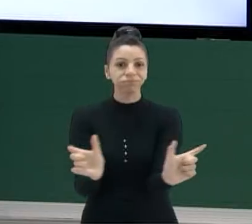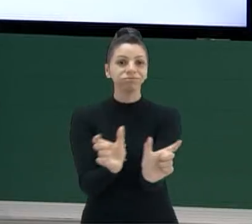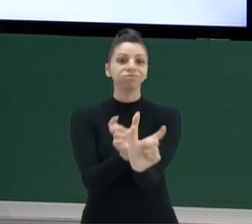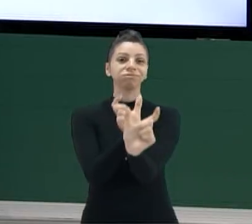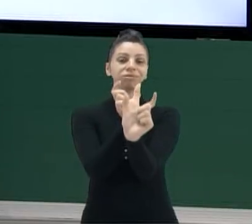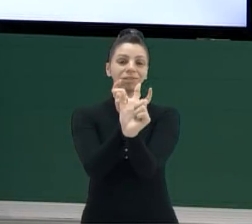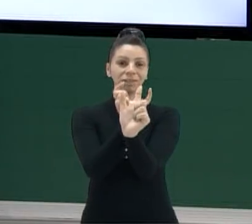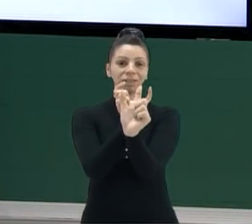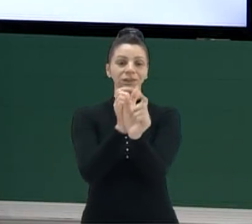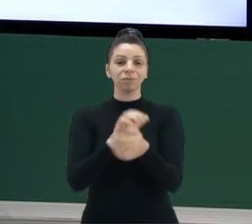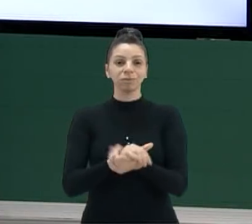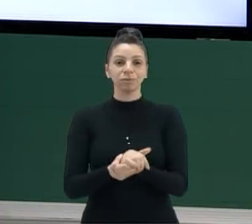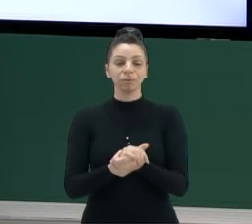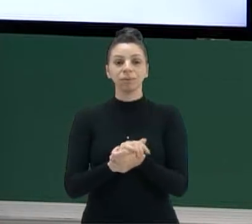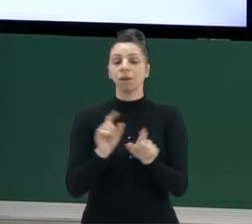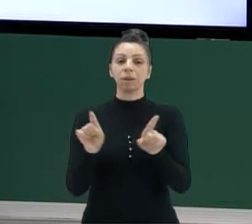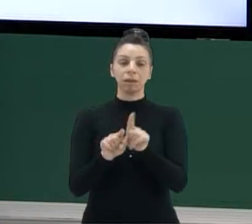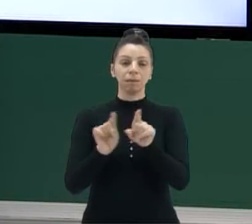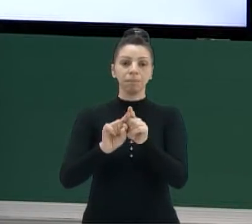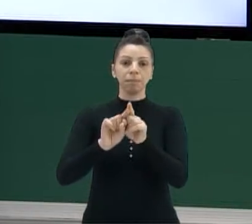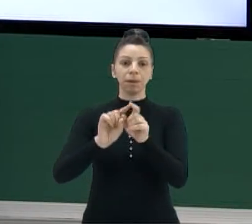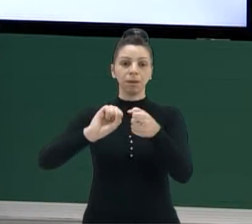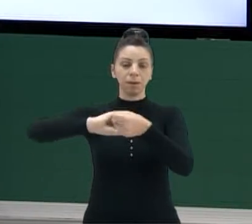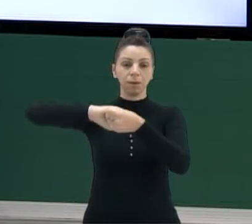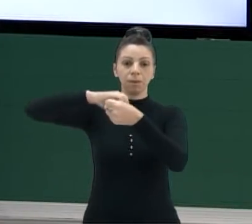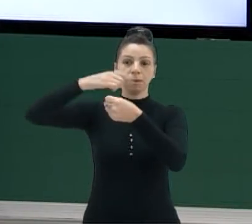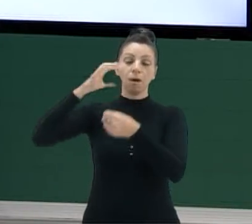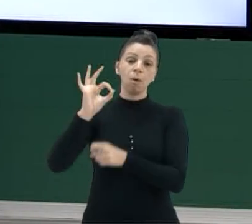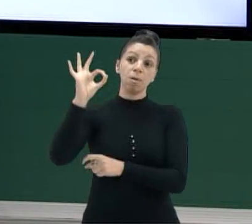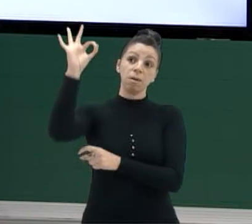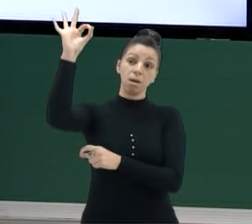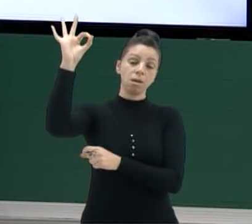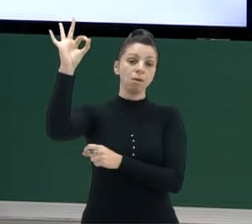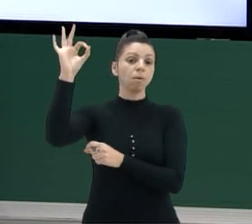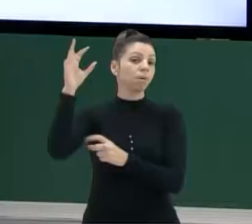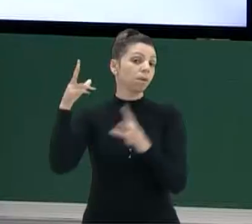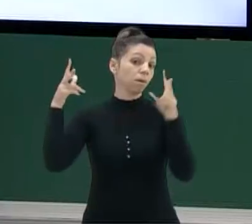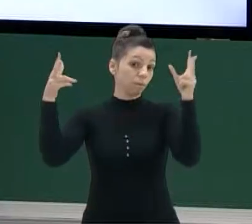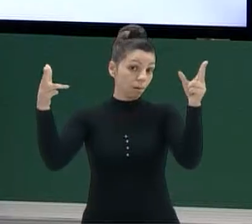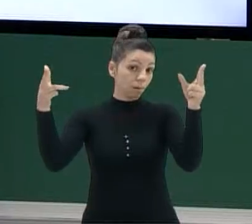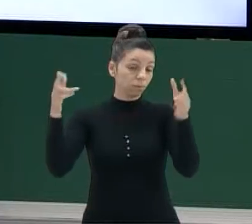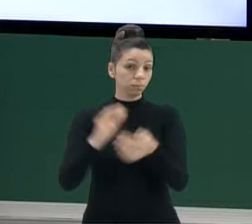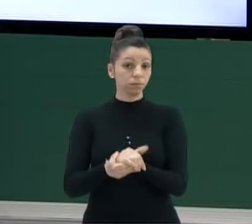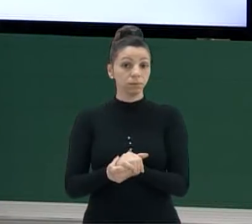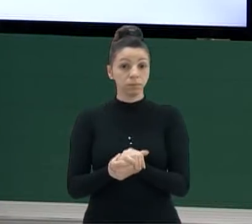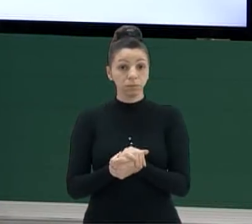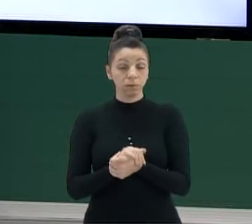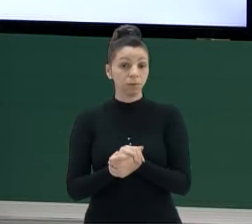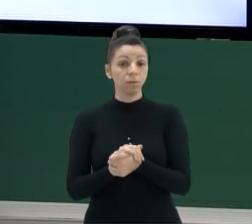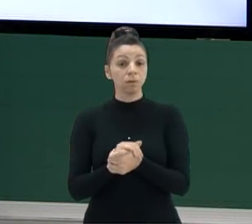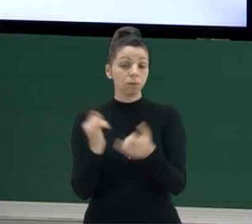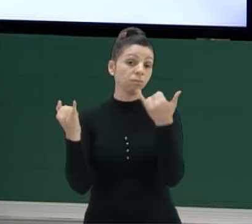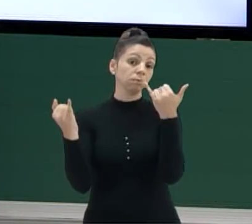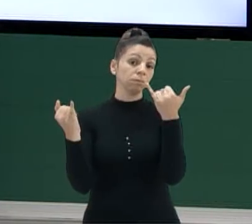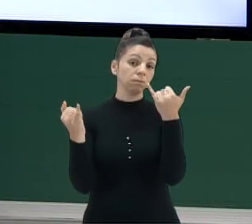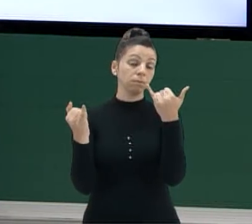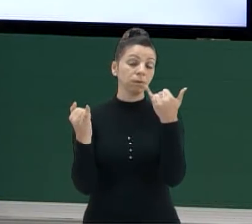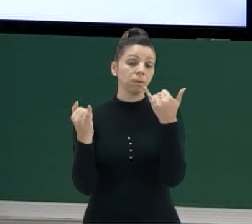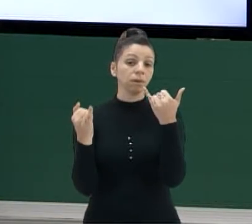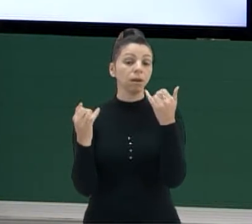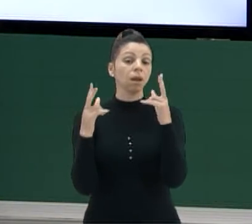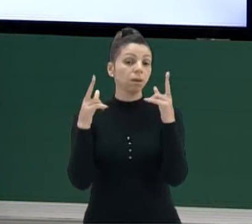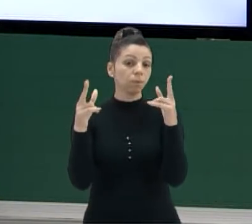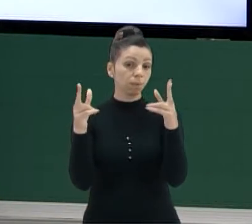além das letras, os seus graus também podem ser iguais, devem ser iguais, então eles são semelhantes. Por